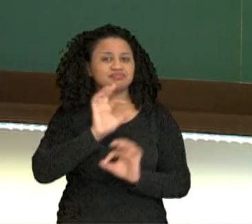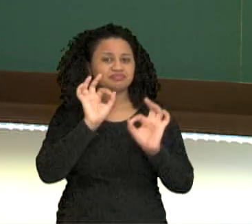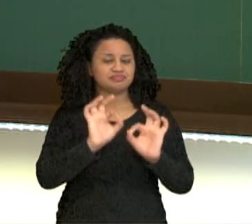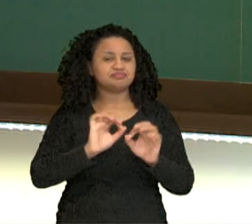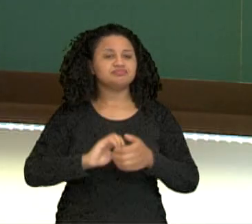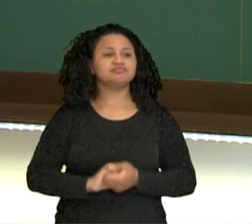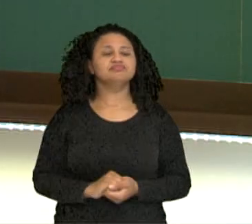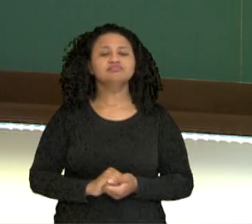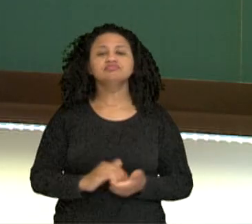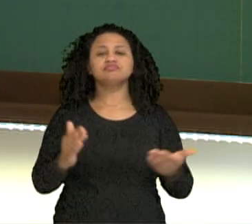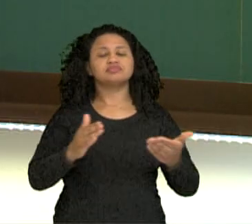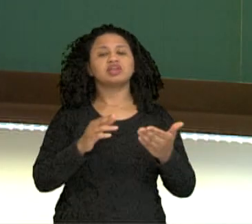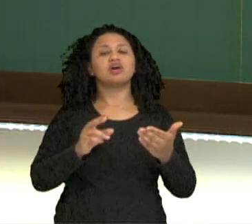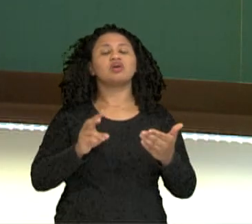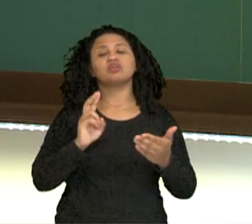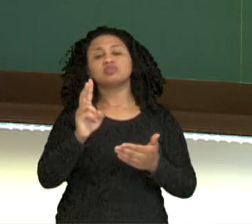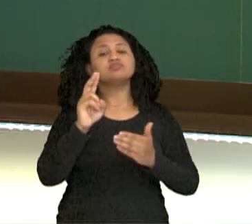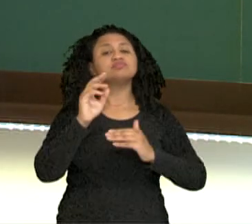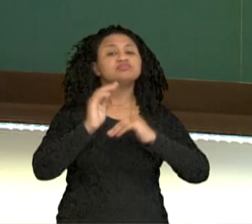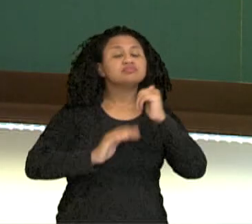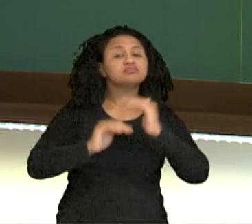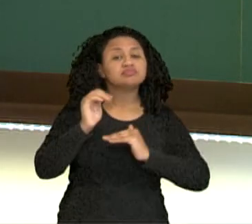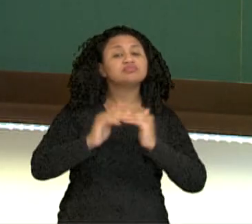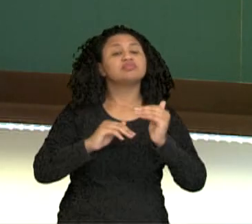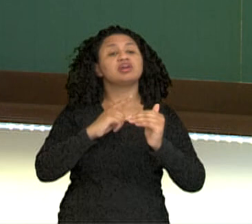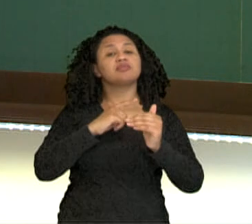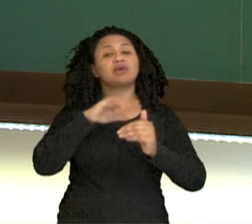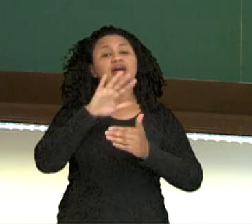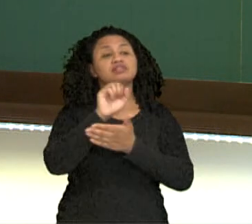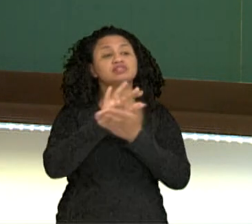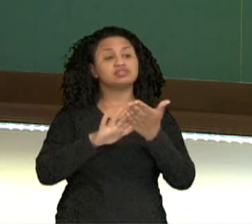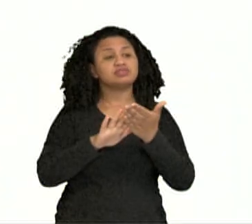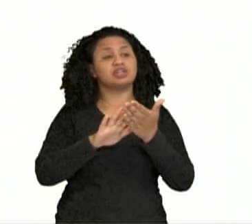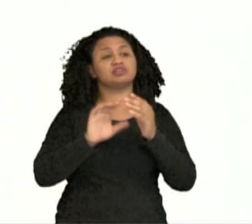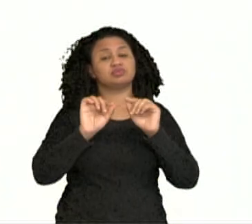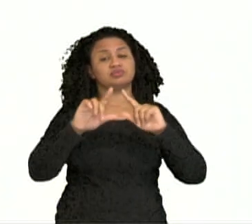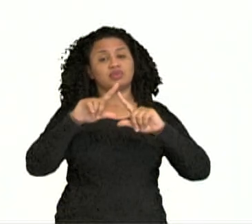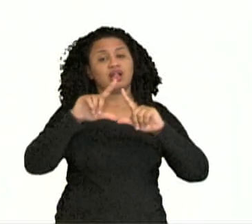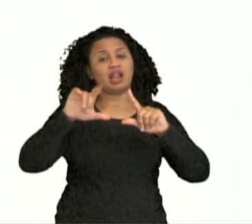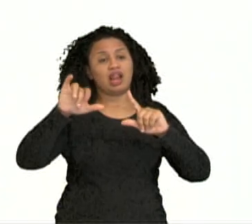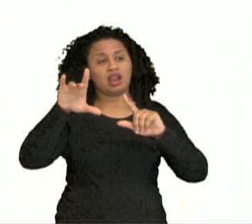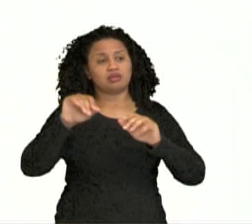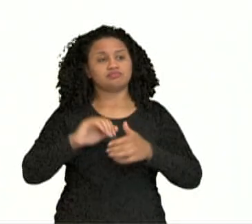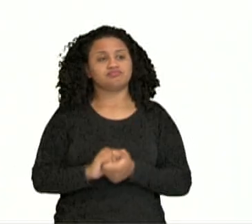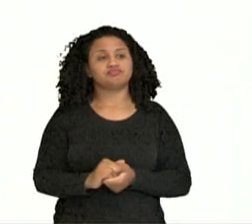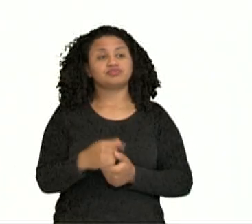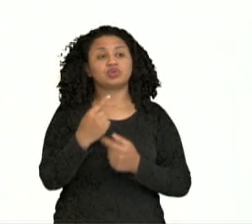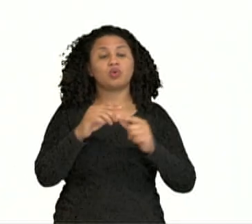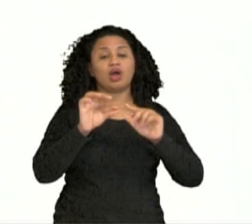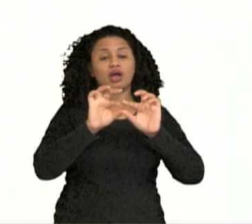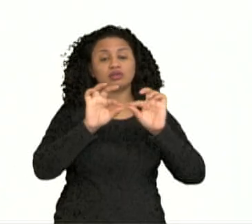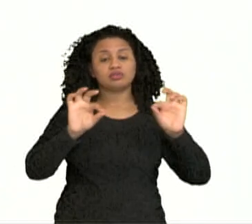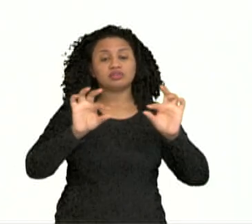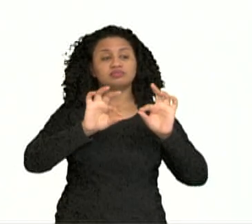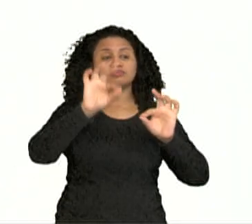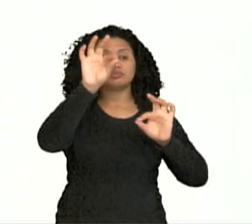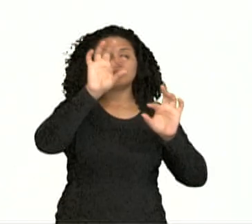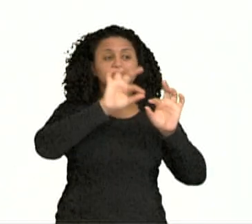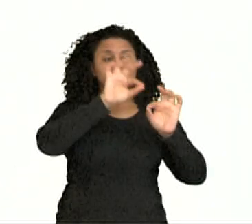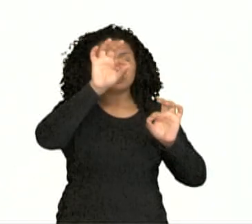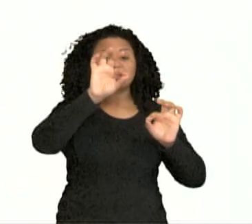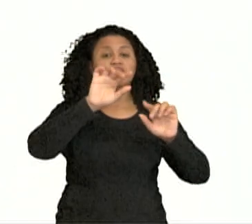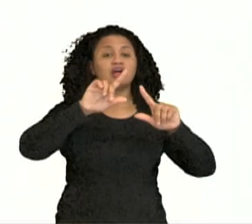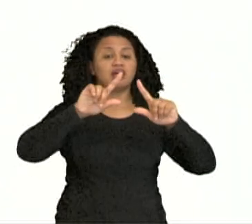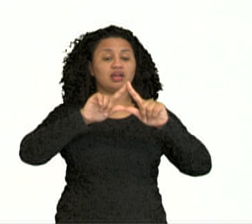Agora vamos continuar praticando com mais um exercício falando de lado. Qual é a medida do lado